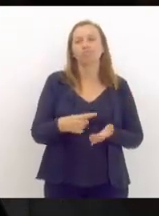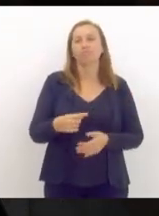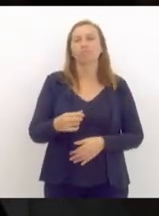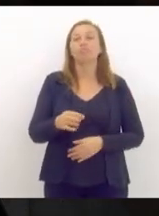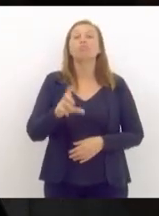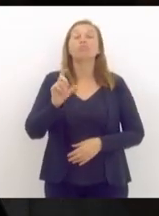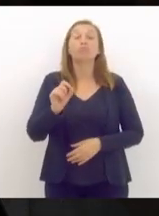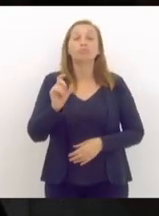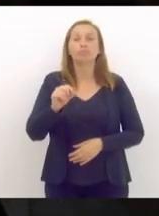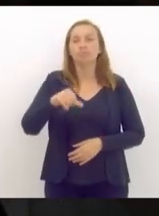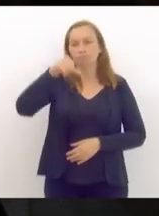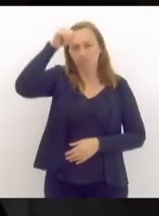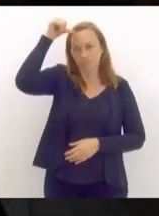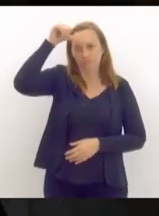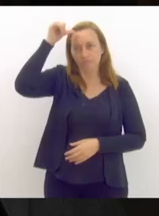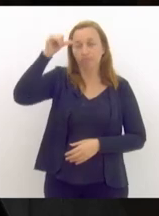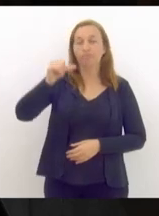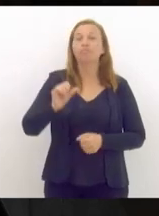Castro faz?